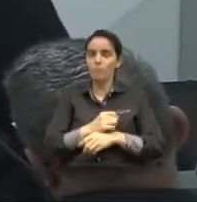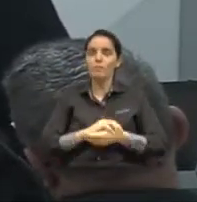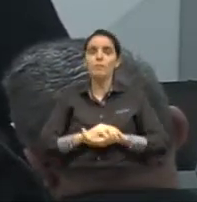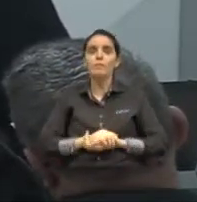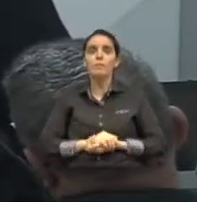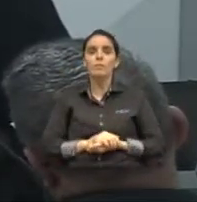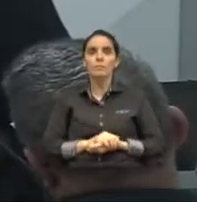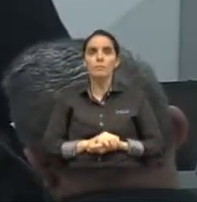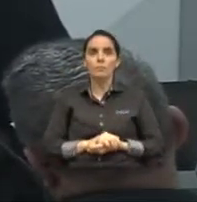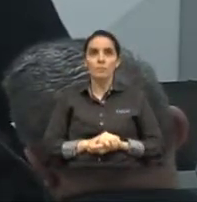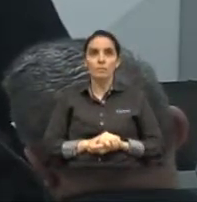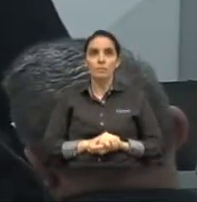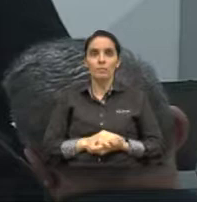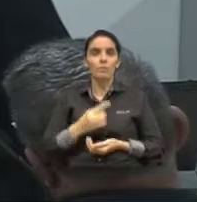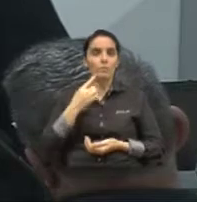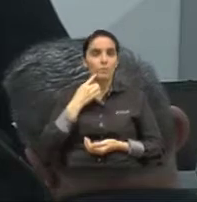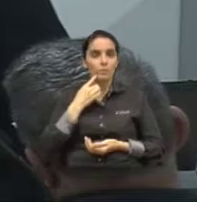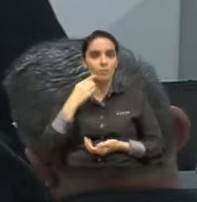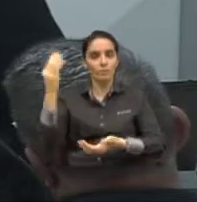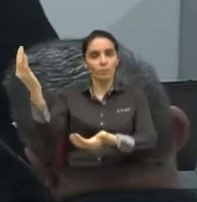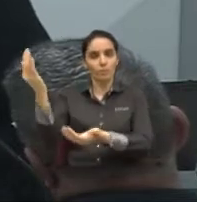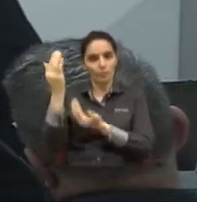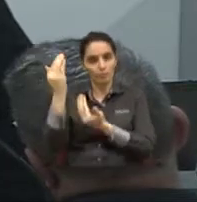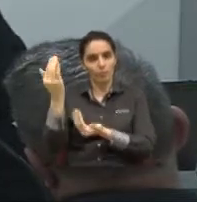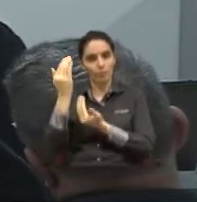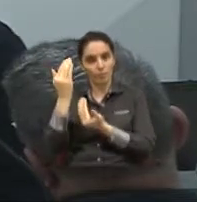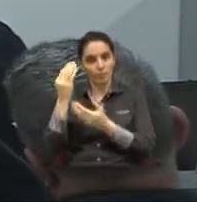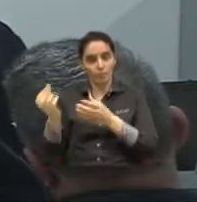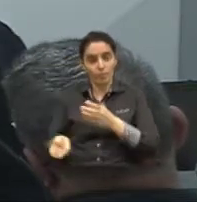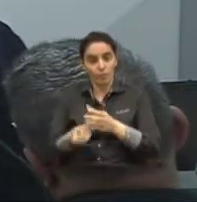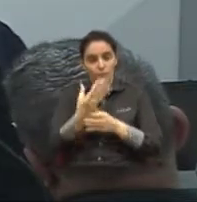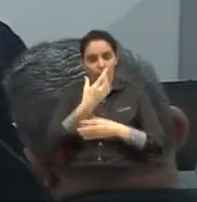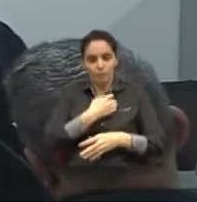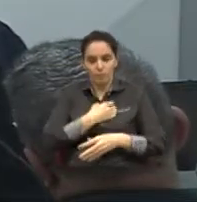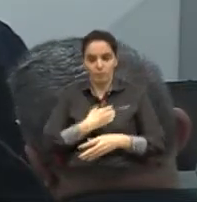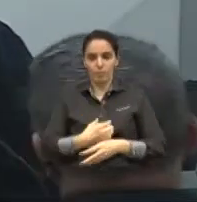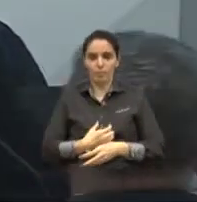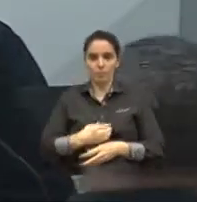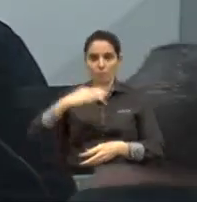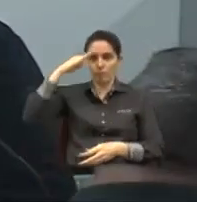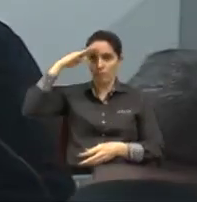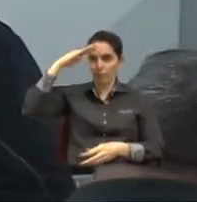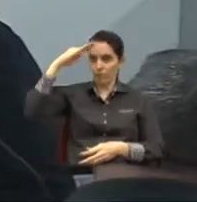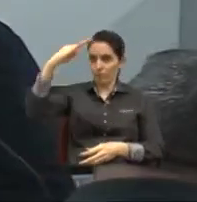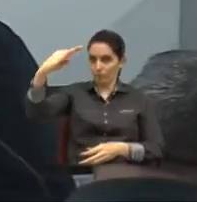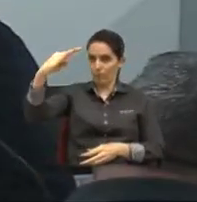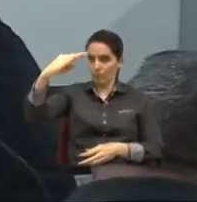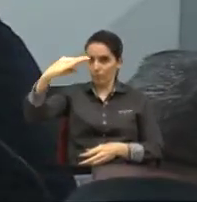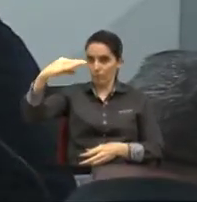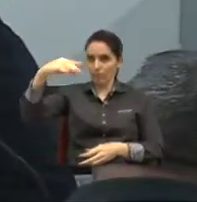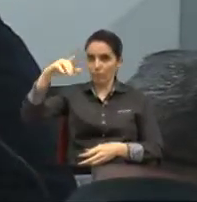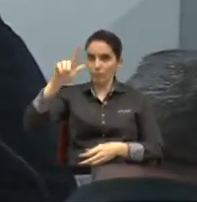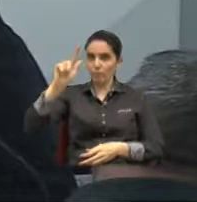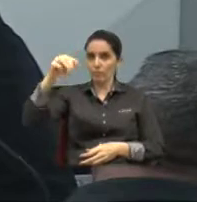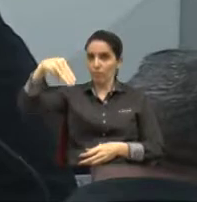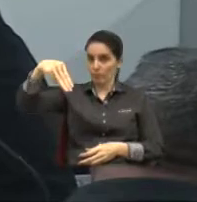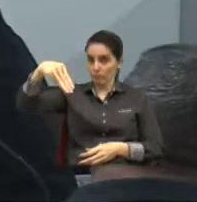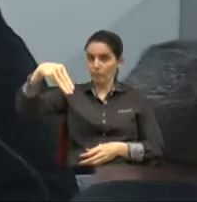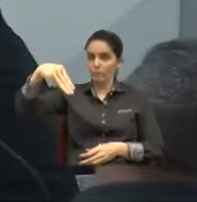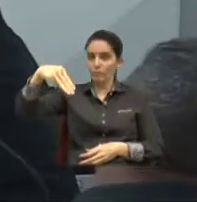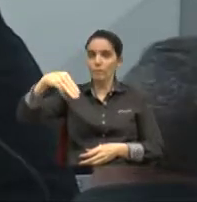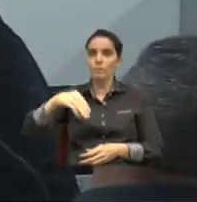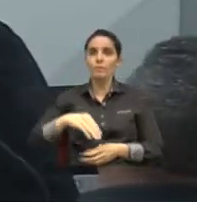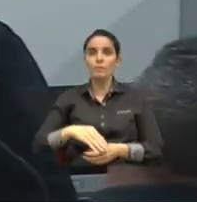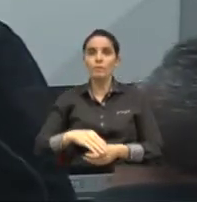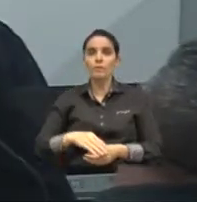o qual eu vou querer homenageá-los, por isso que eu criei isso. Teve 2 soldados da Guarda Municipal que tirou um rapaz